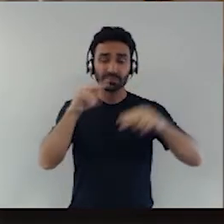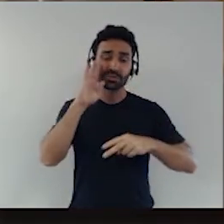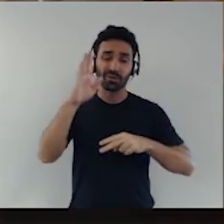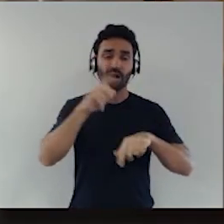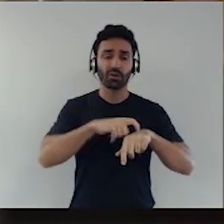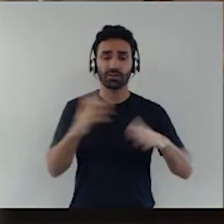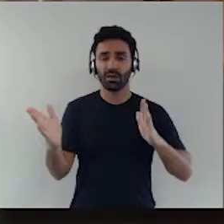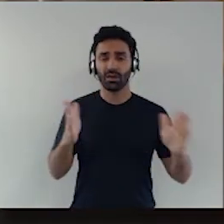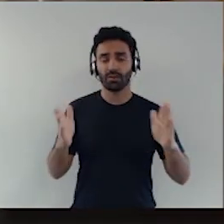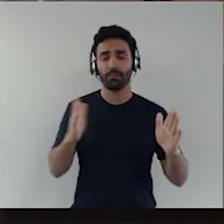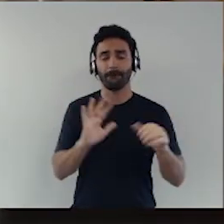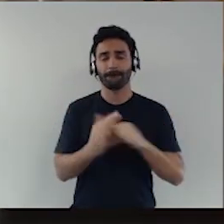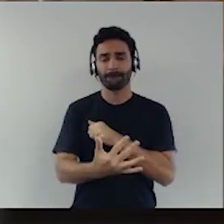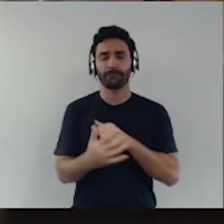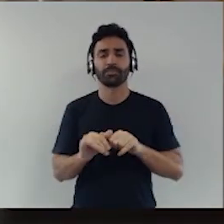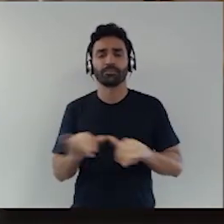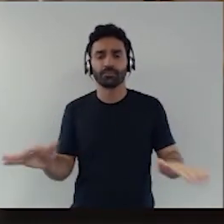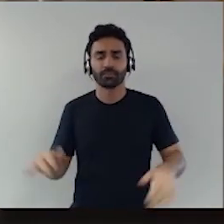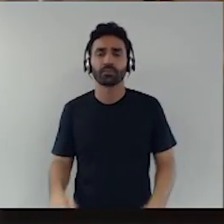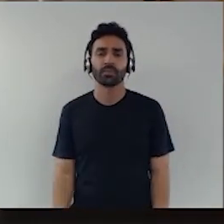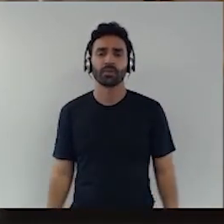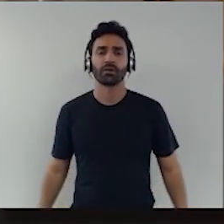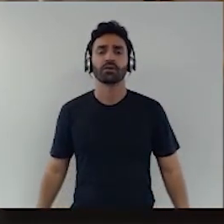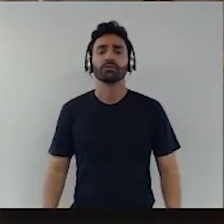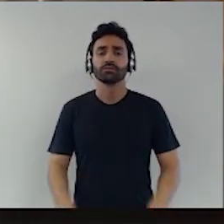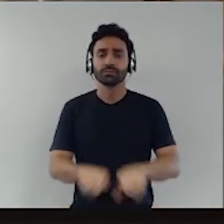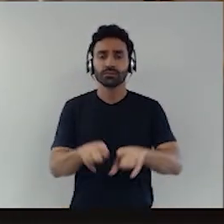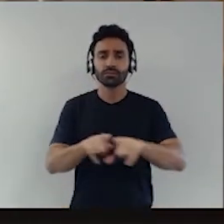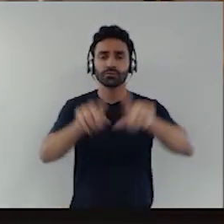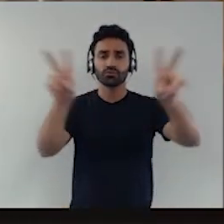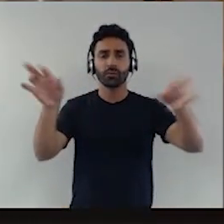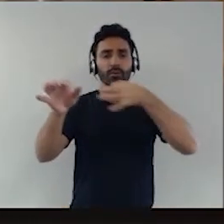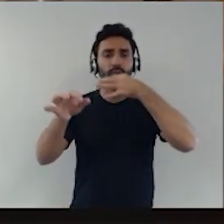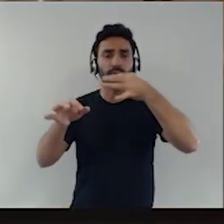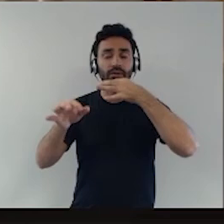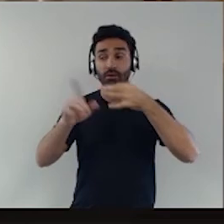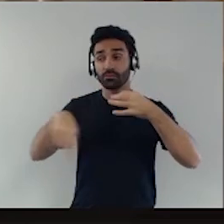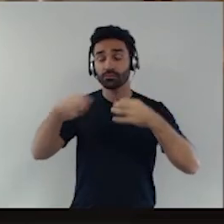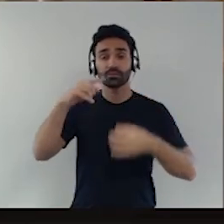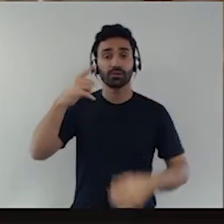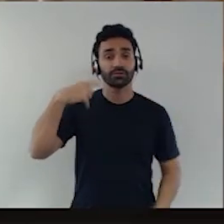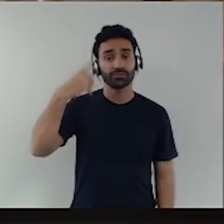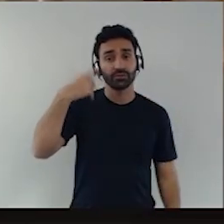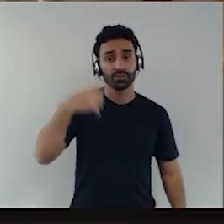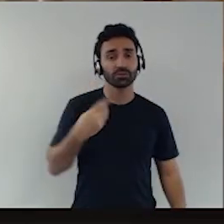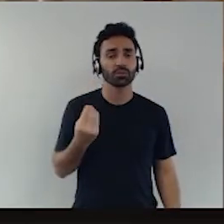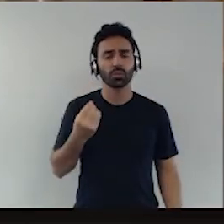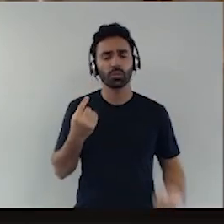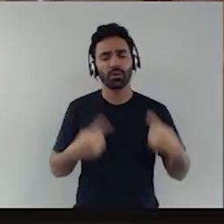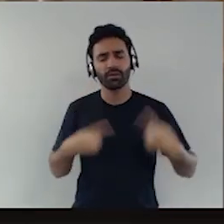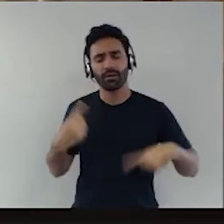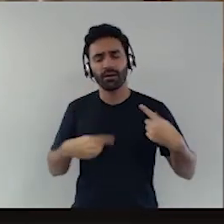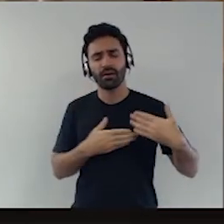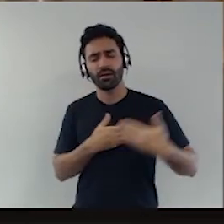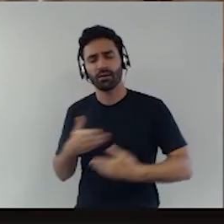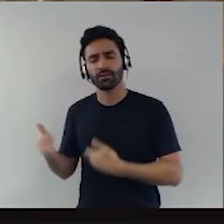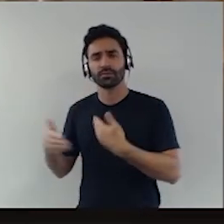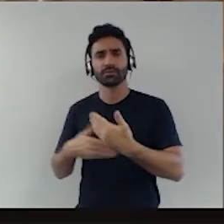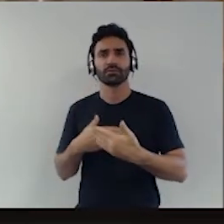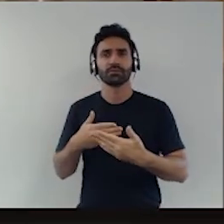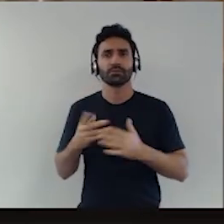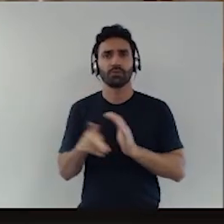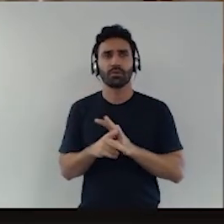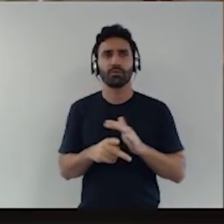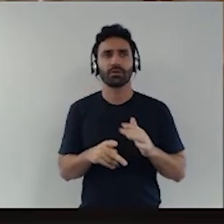de pandemia, como inclusive as próprias questões opinativas dos colegas advogados quanto à análise de procedimentos licitatórios. E